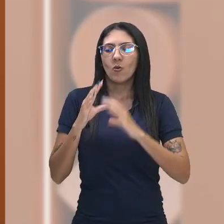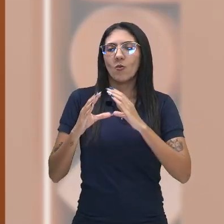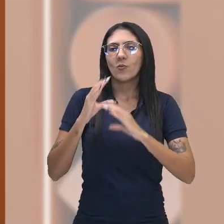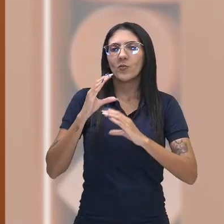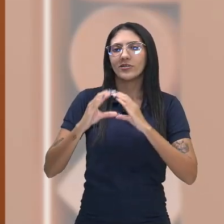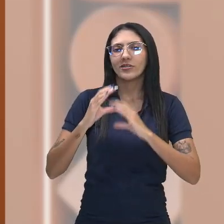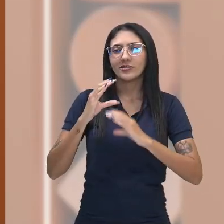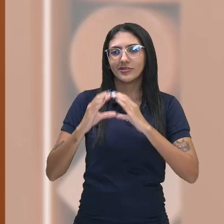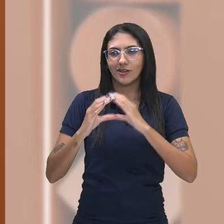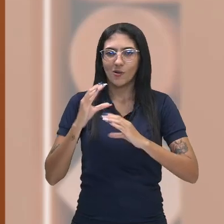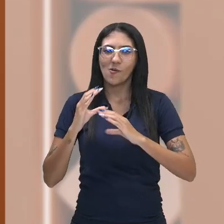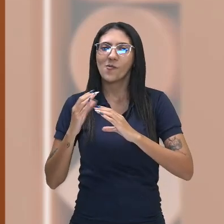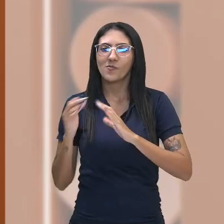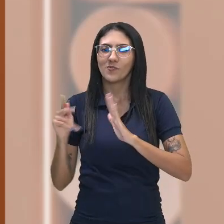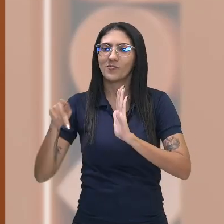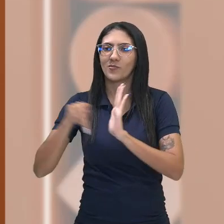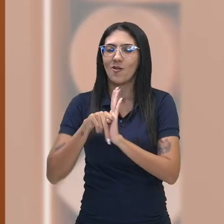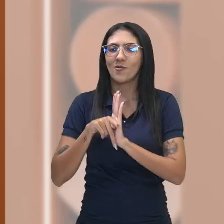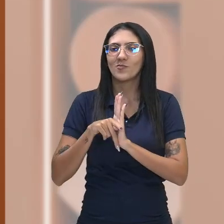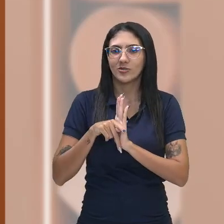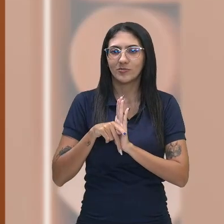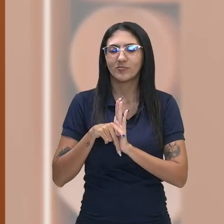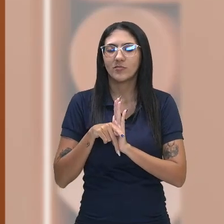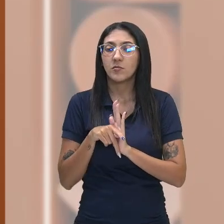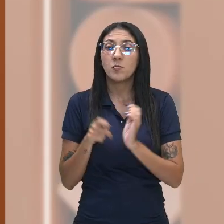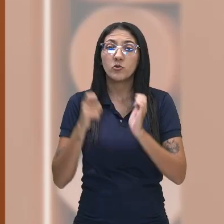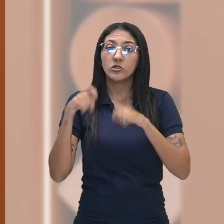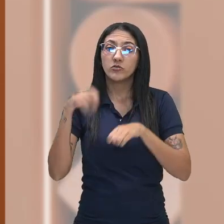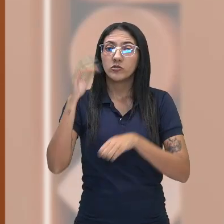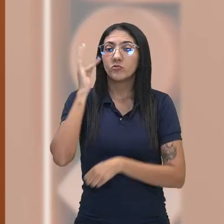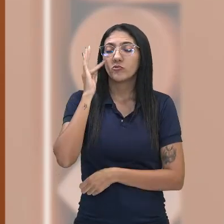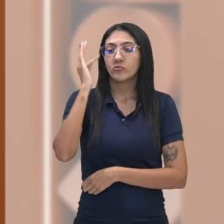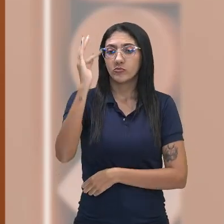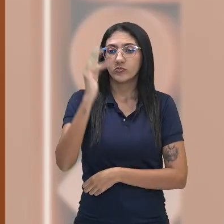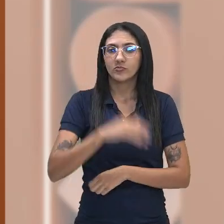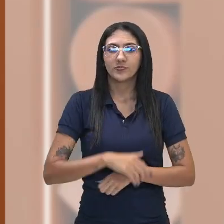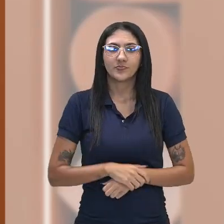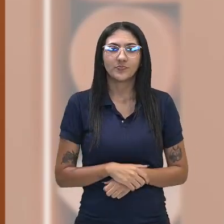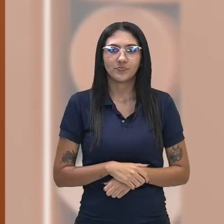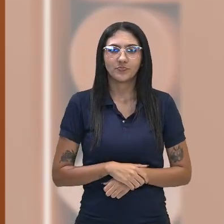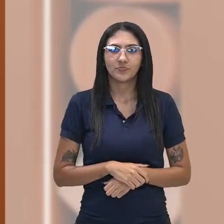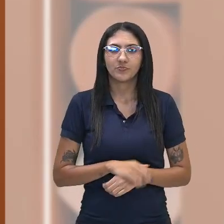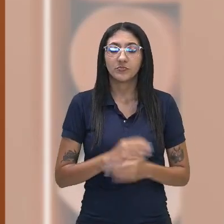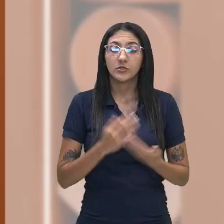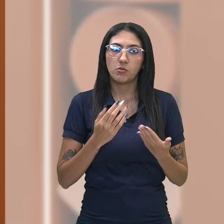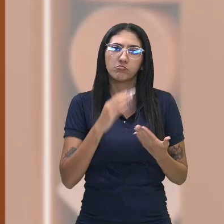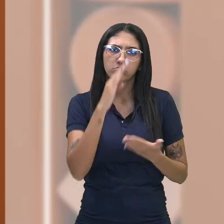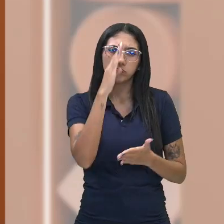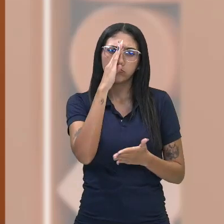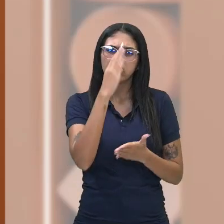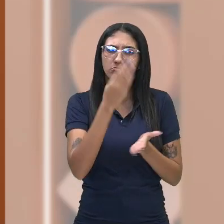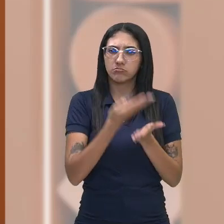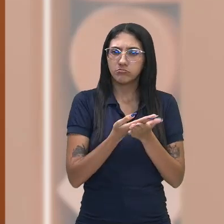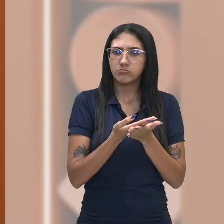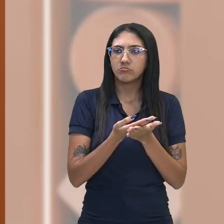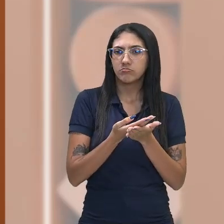de deixar registros aos próximos. Eu acredito justamente, né,